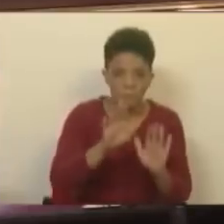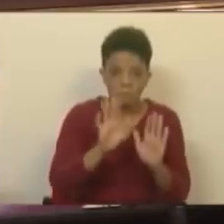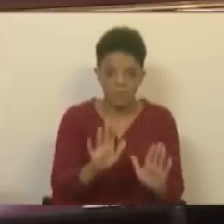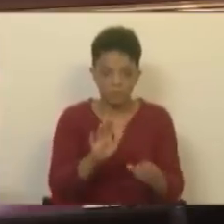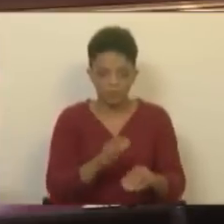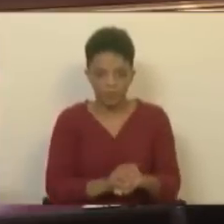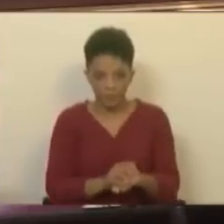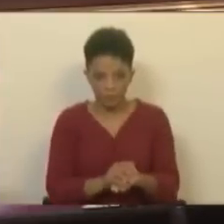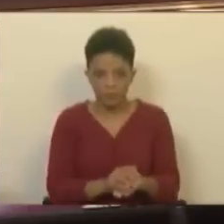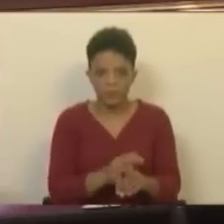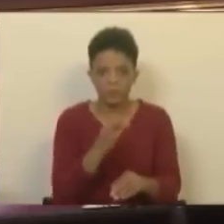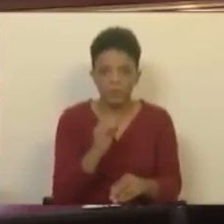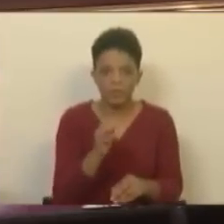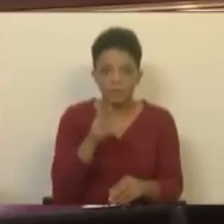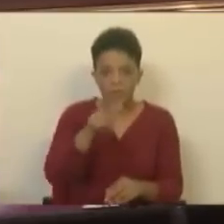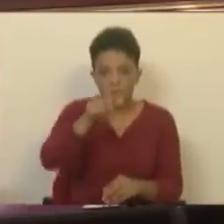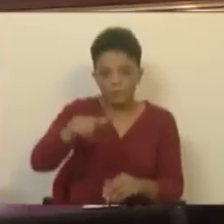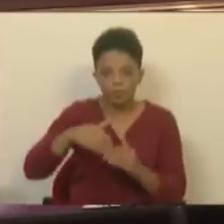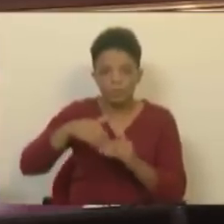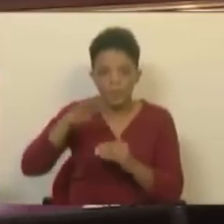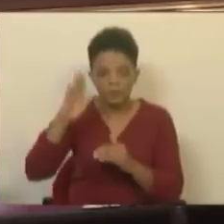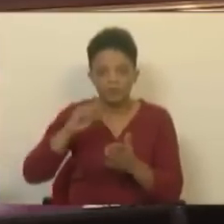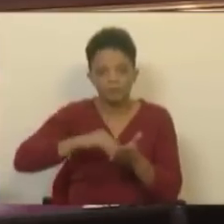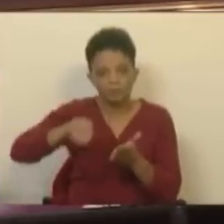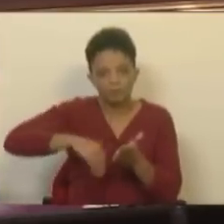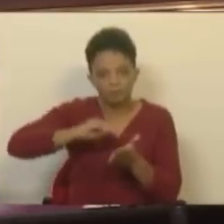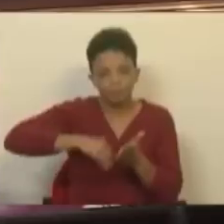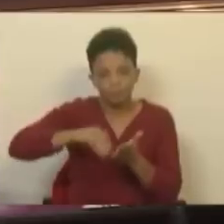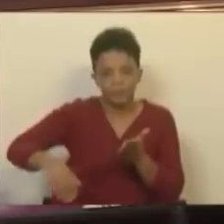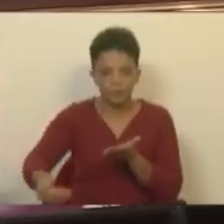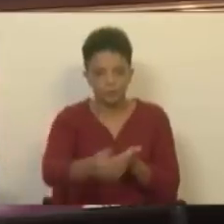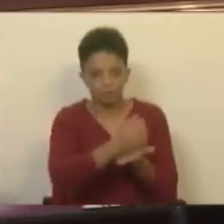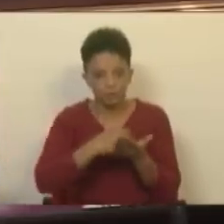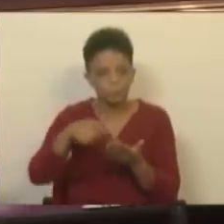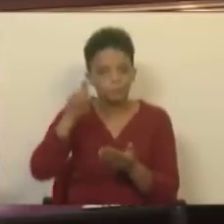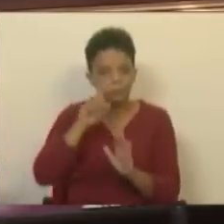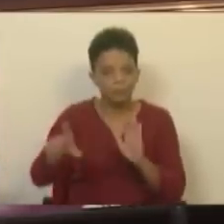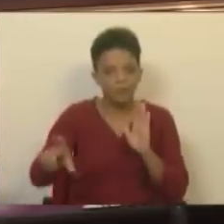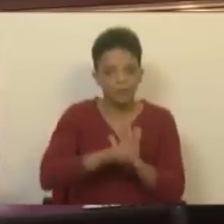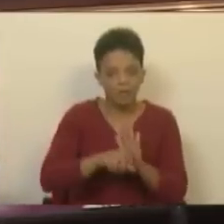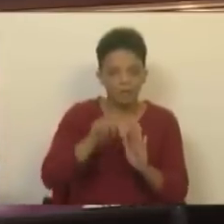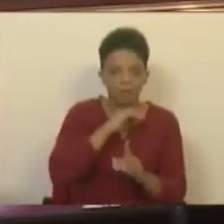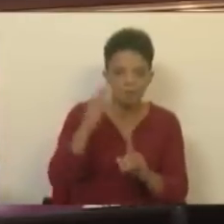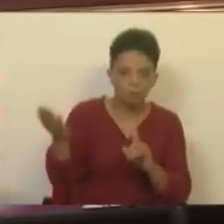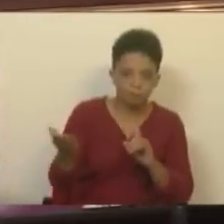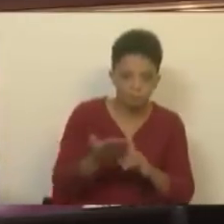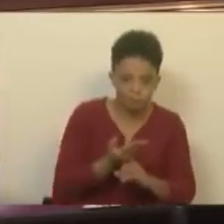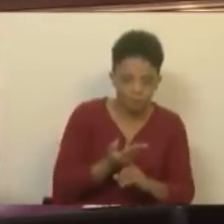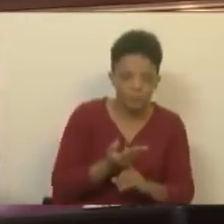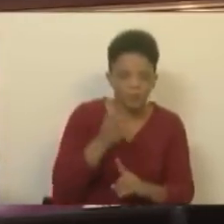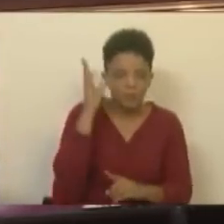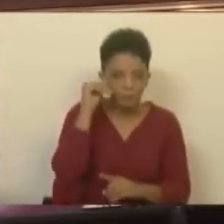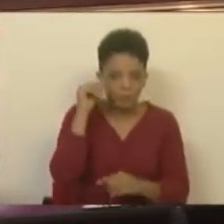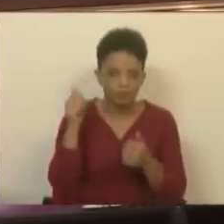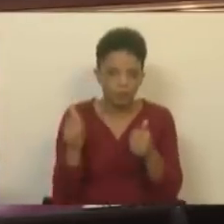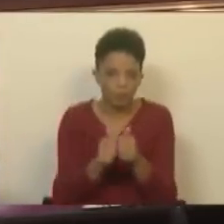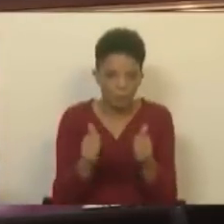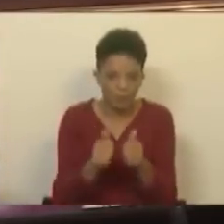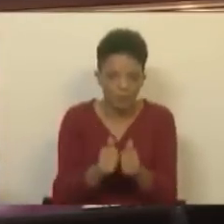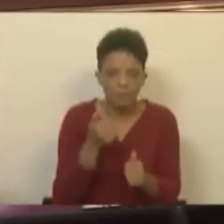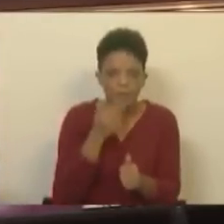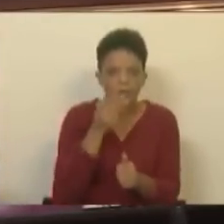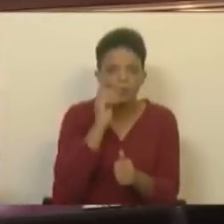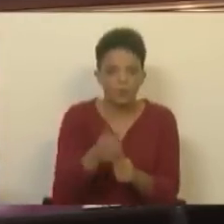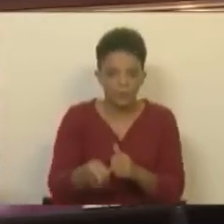mais de 40.000 pessoas já vieram assinar uma petição em defesa da lei que criminaliza os maus tratos animais de companhia pedindo